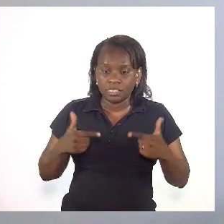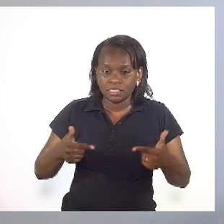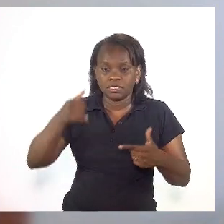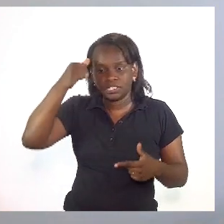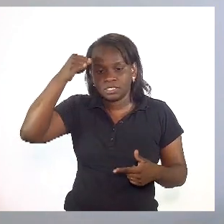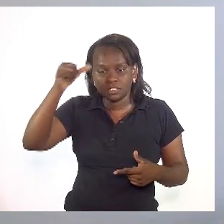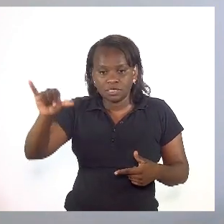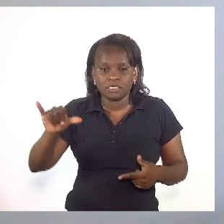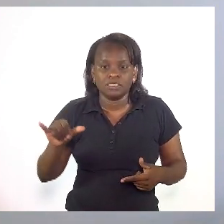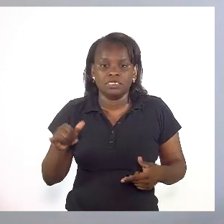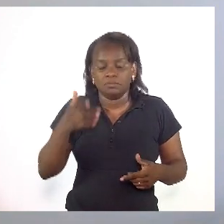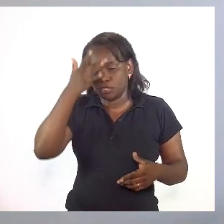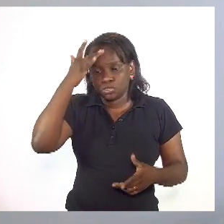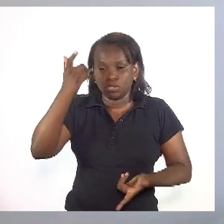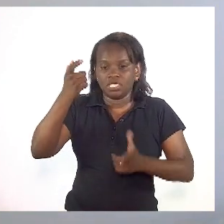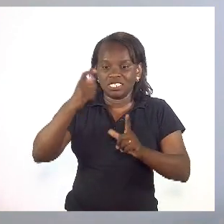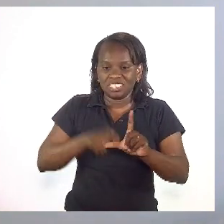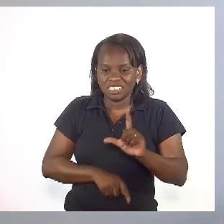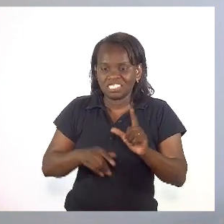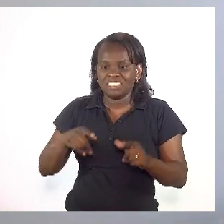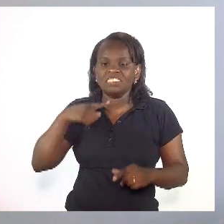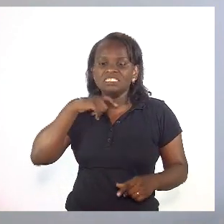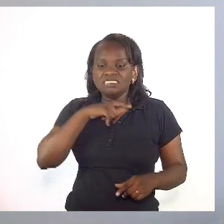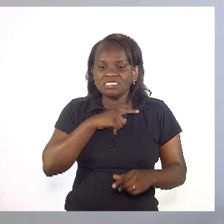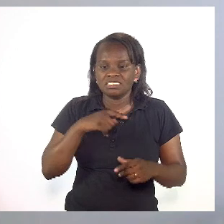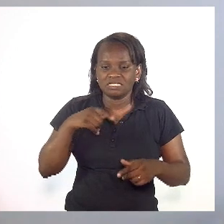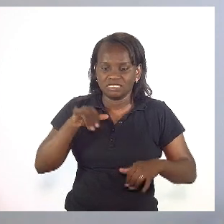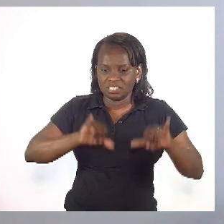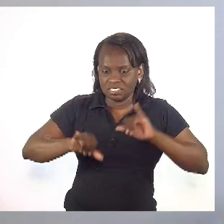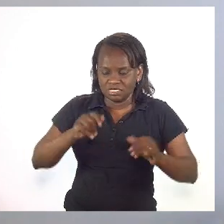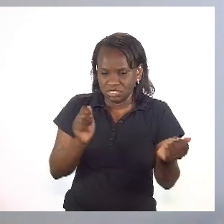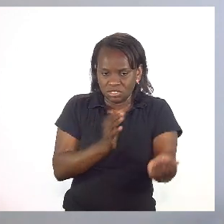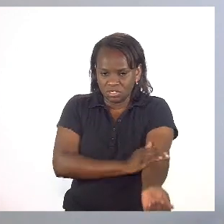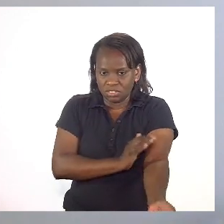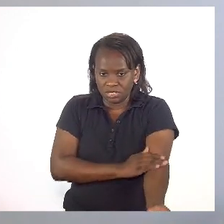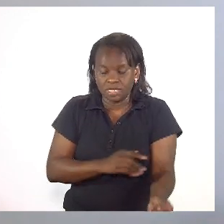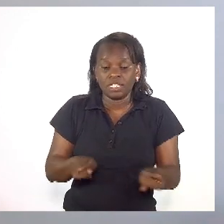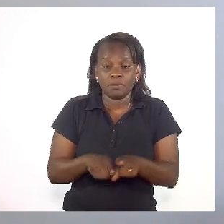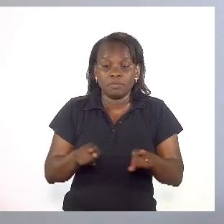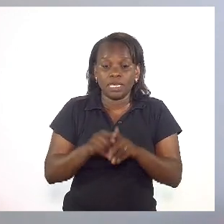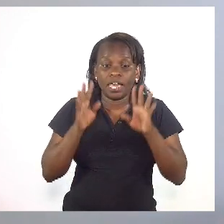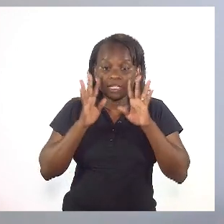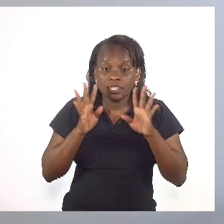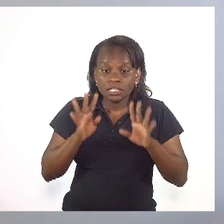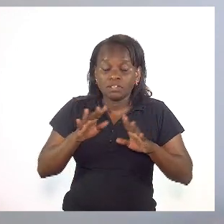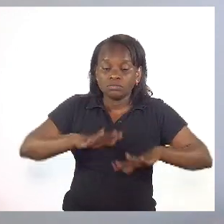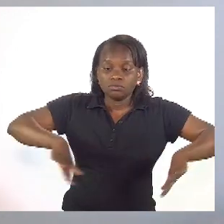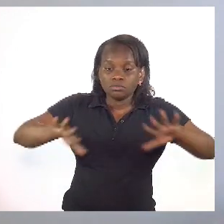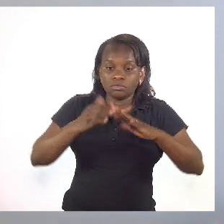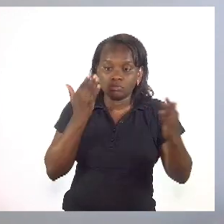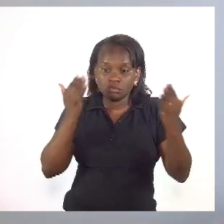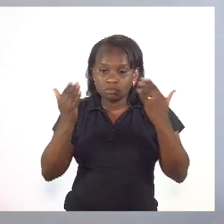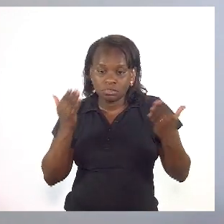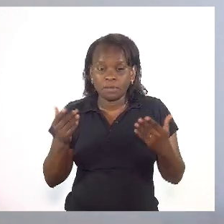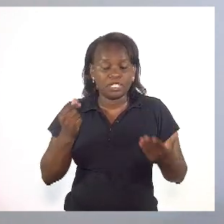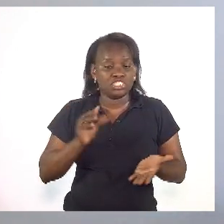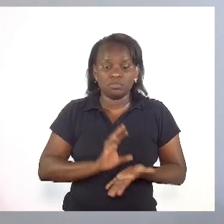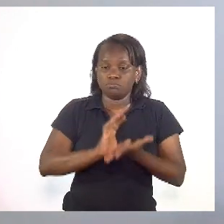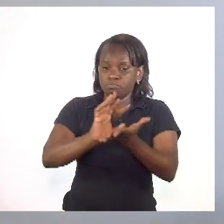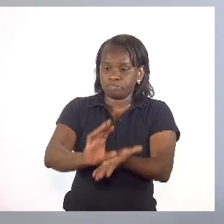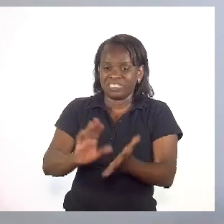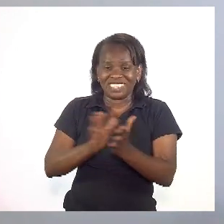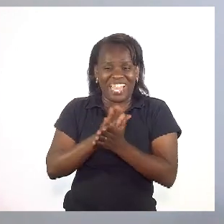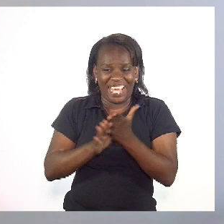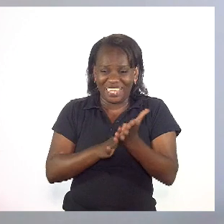prevenções e recuperação de dependentes químicos. Você tem aplicação na rede de atenção psicossocial, sendo que nenhum recurso foi destinado